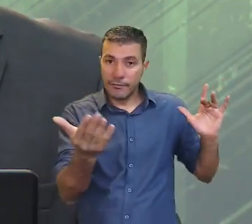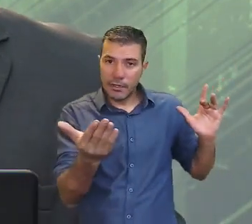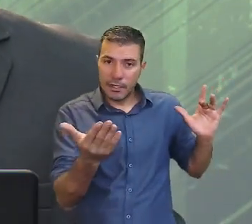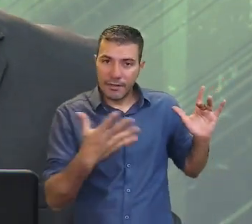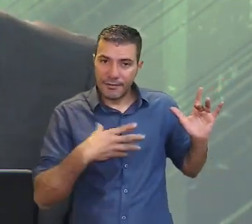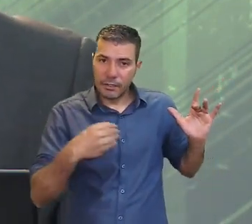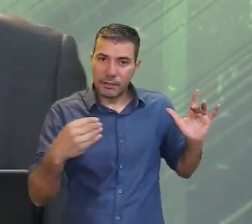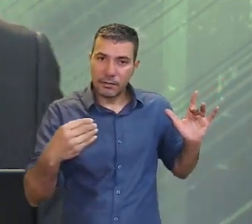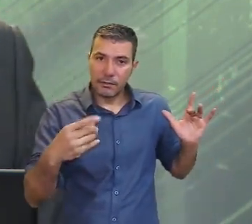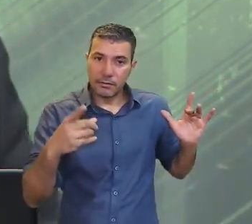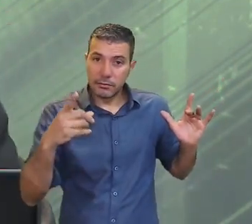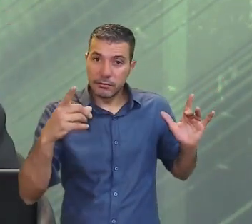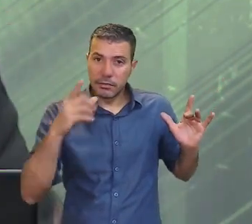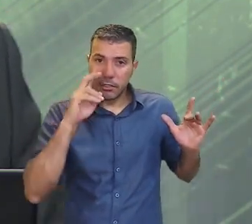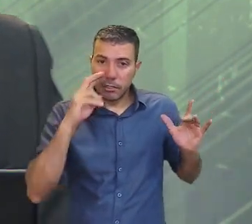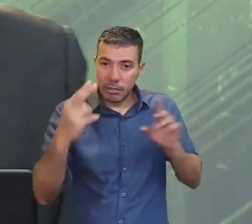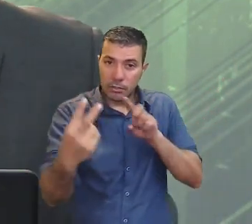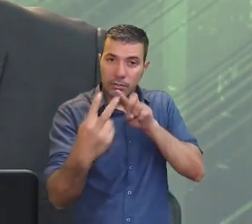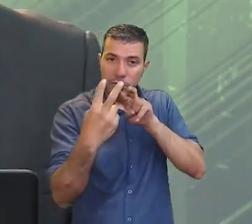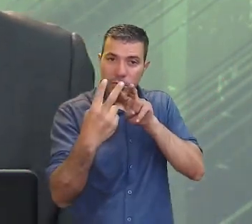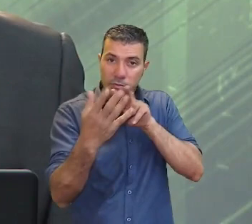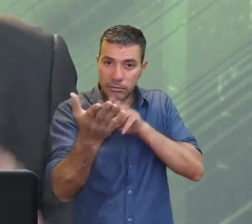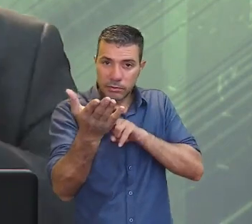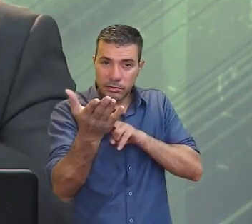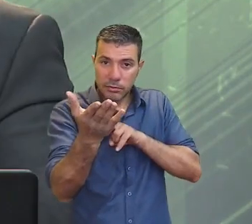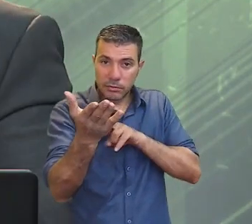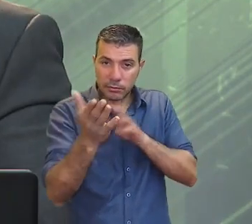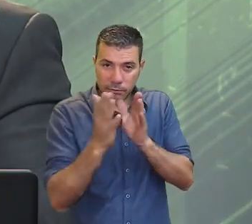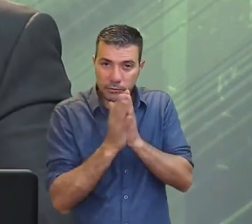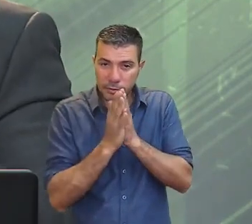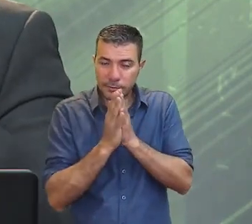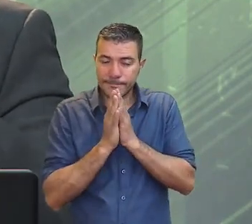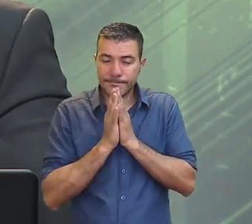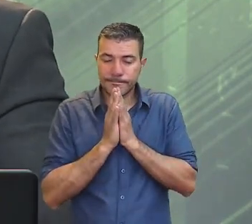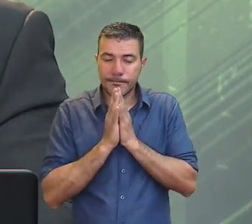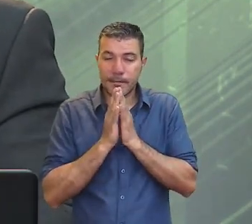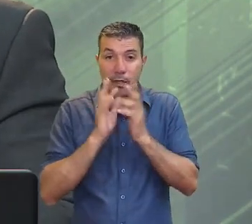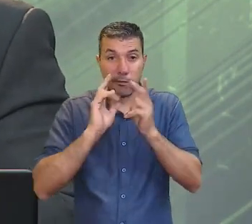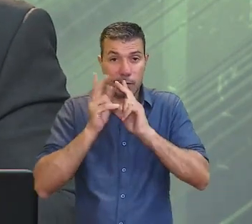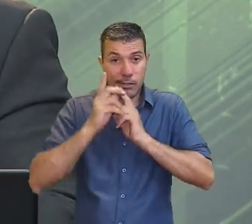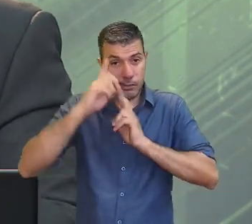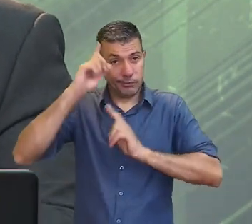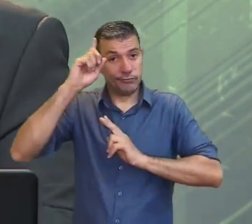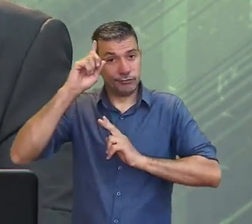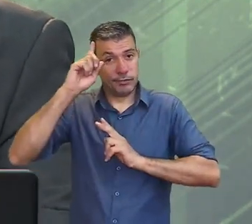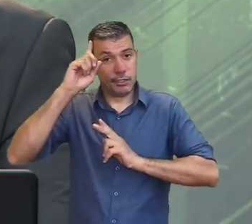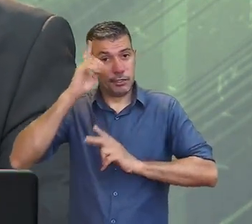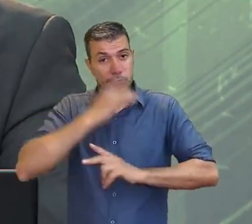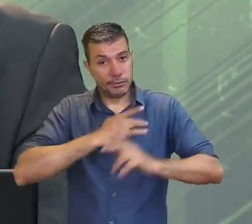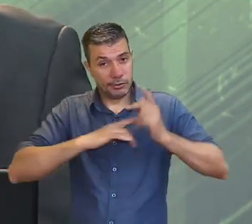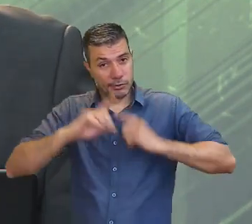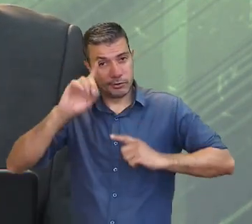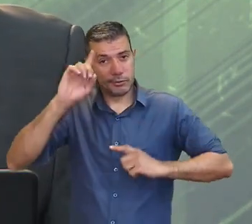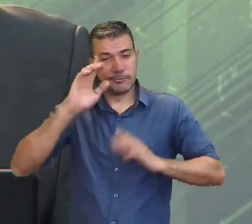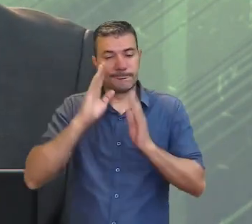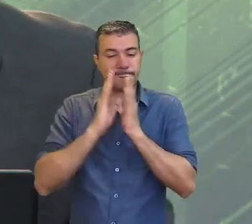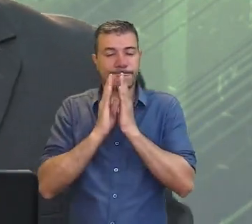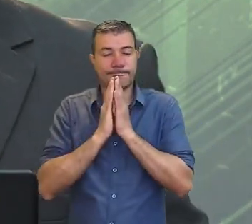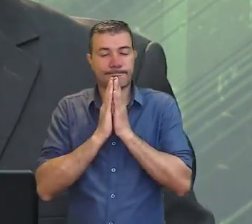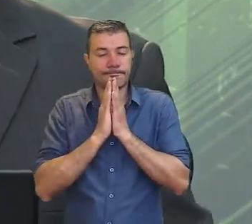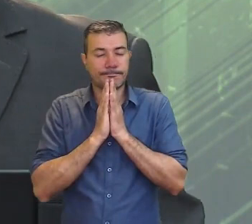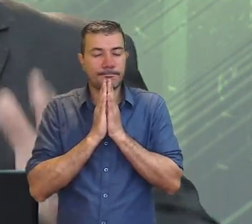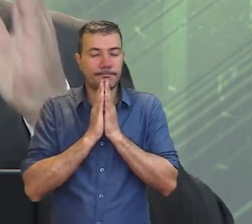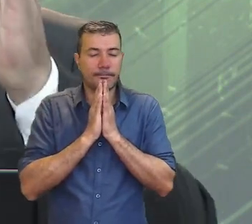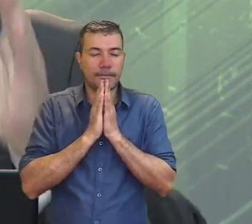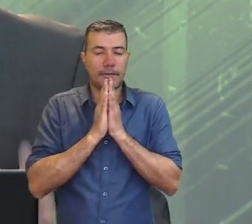desejo do seu coração nesse momento, olha para mim, estou falando com você. Vamos orar agora e vamos clamar a Deus pela sua misericórdia. Feche os seus olhos, fale